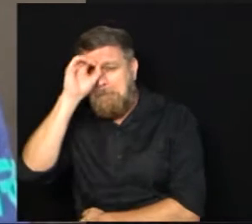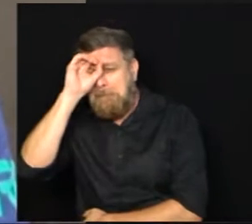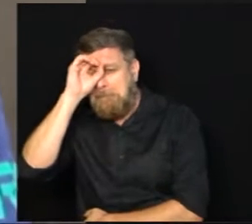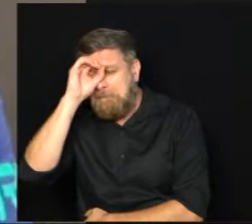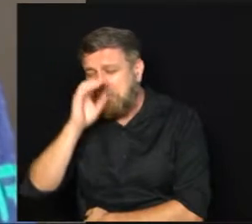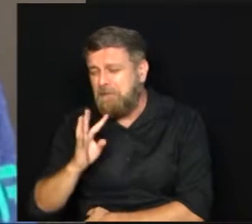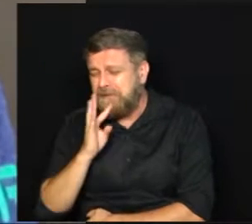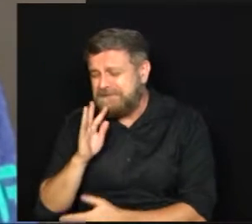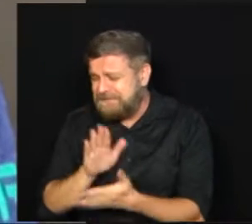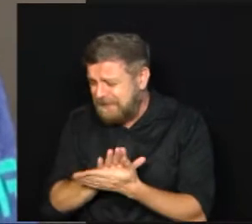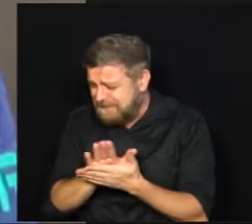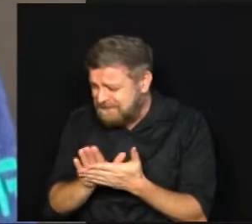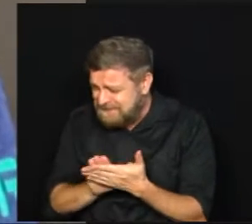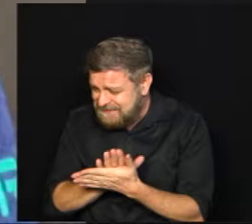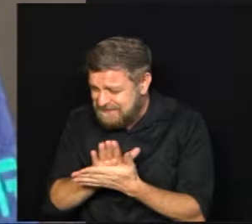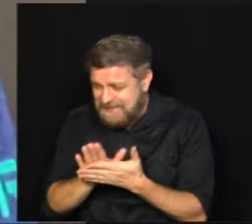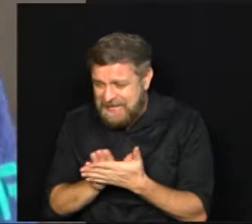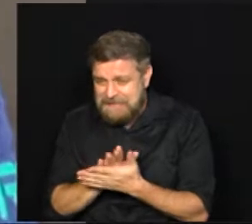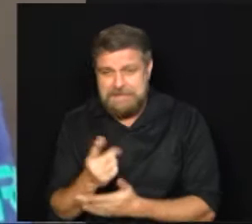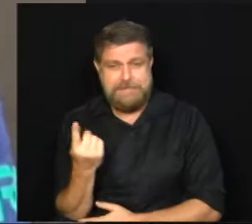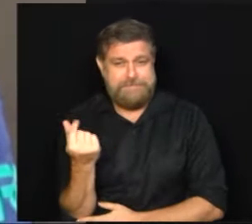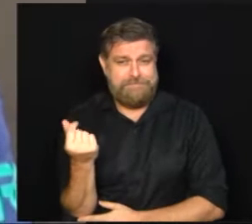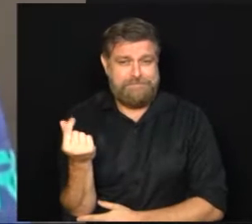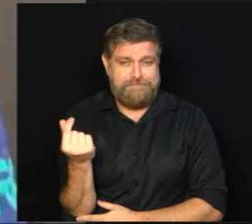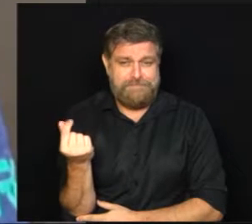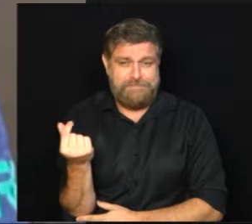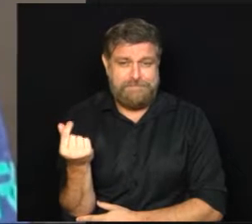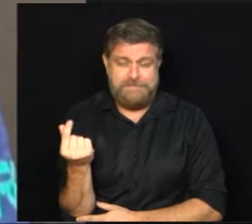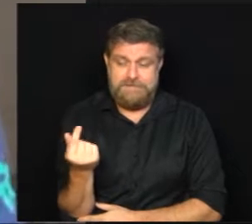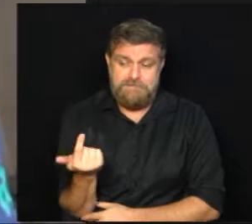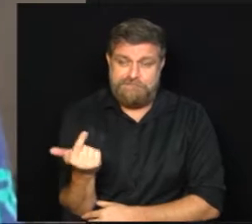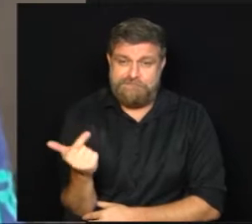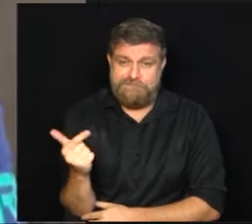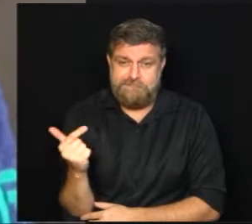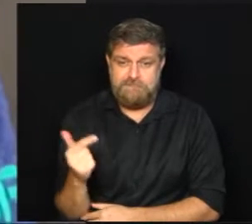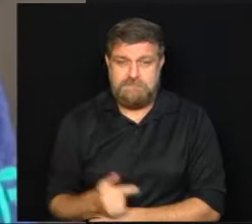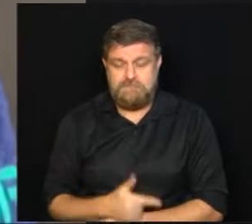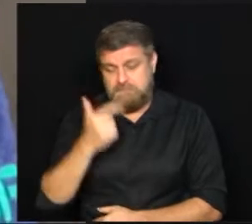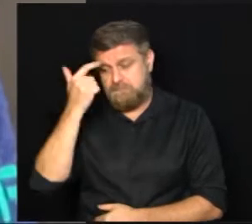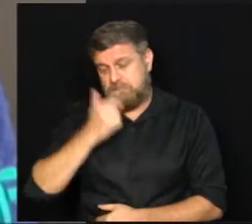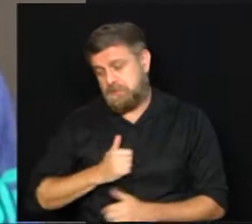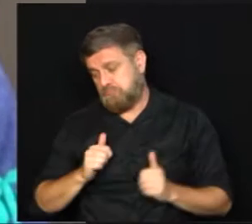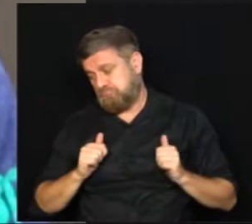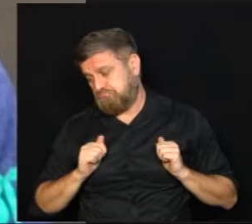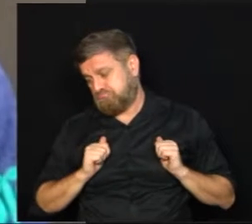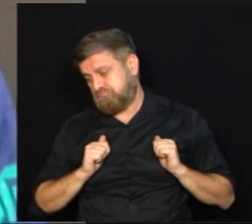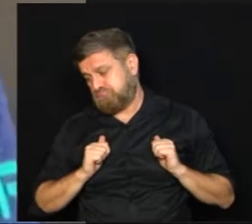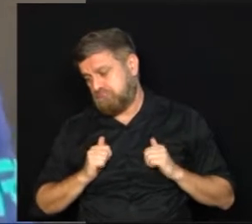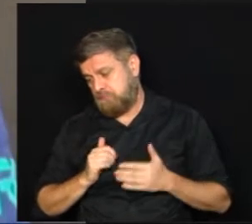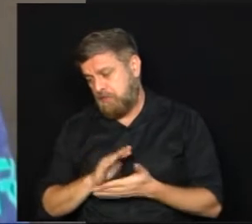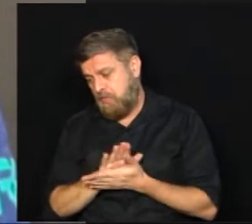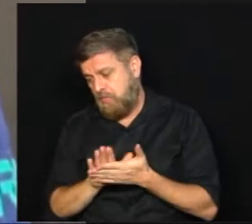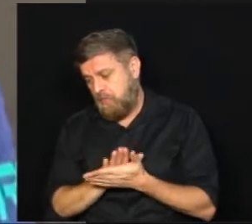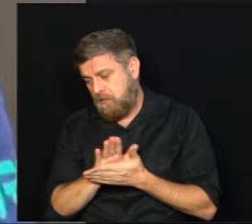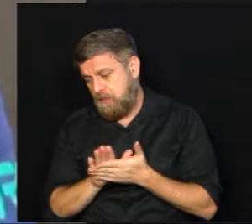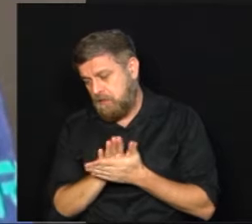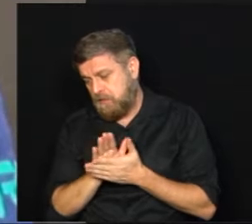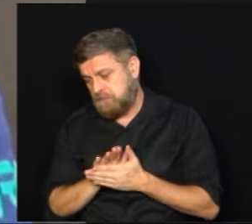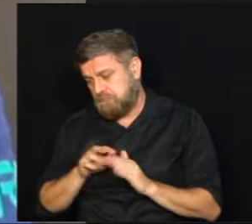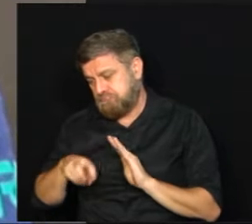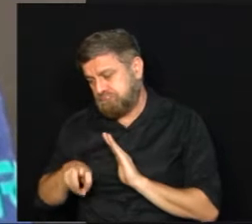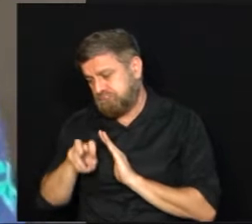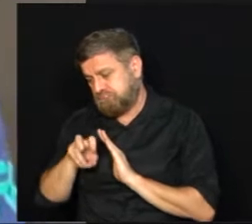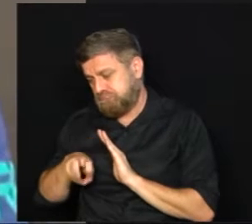esportes e a condição financeira também não permitia, ela acabou não me levando. Mais ou menos 1 ano e meio depois de eu